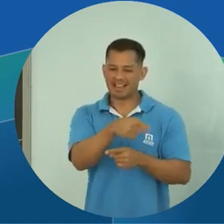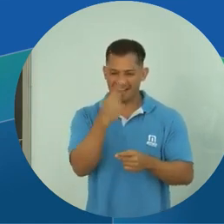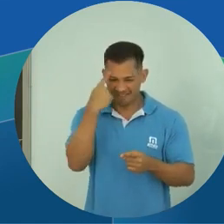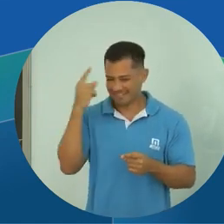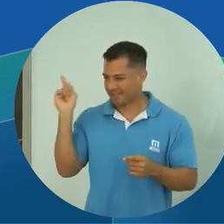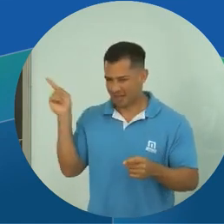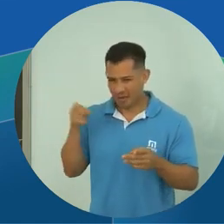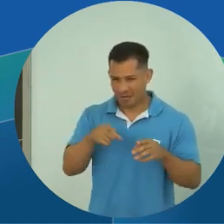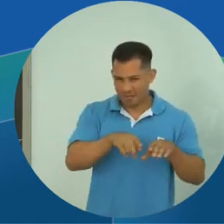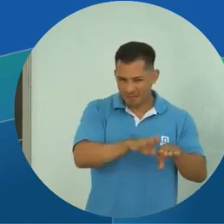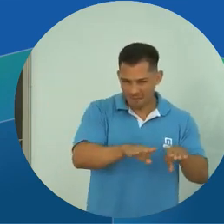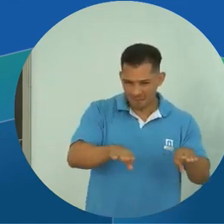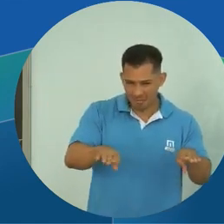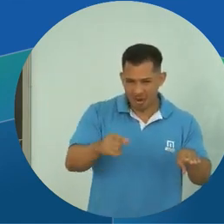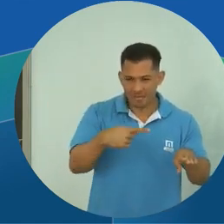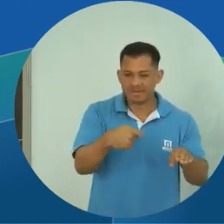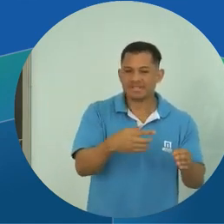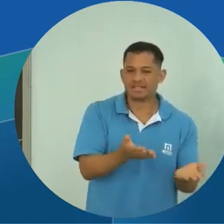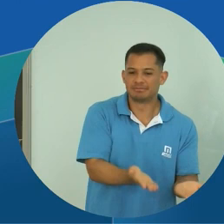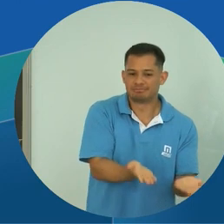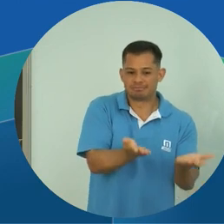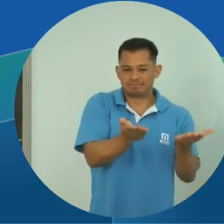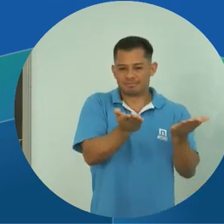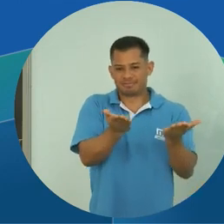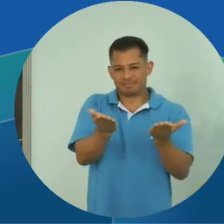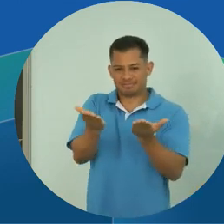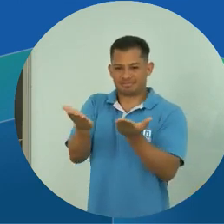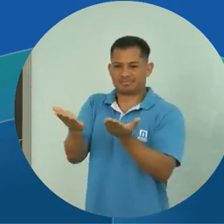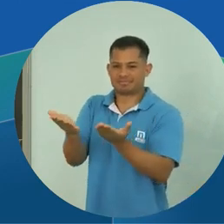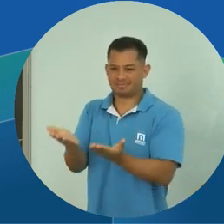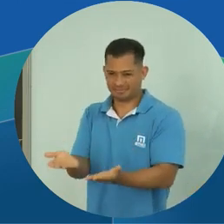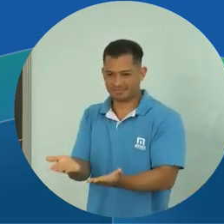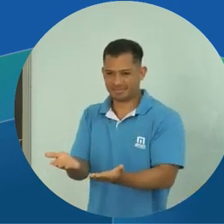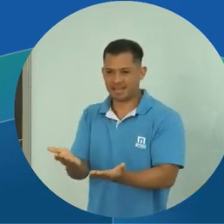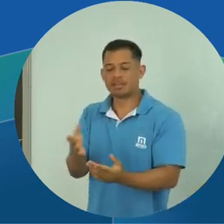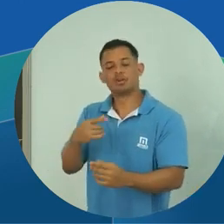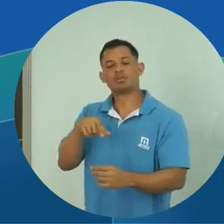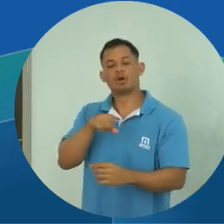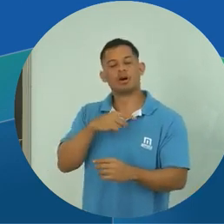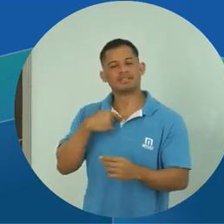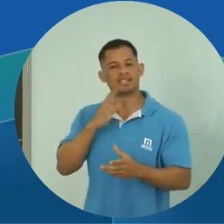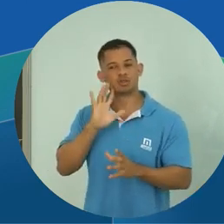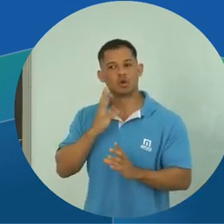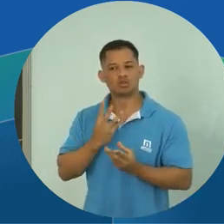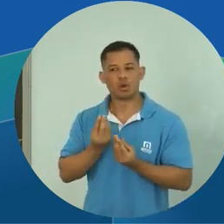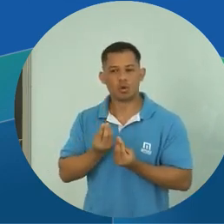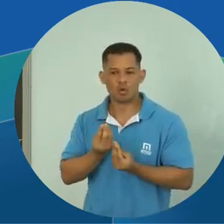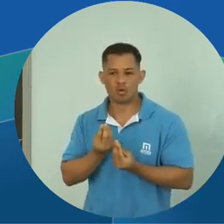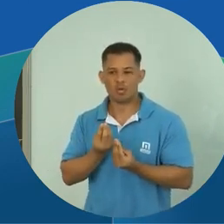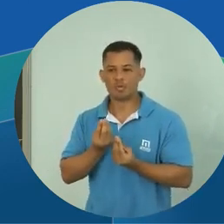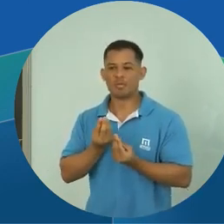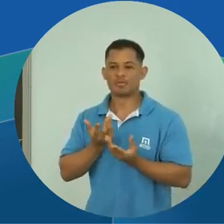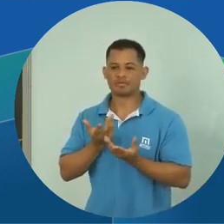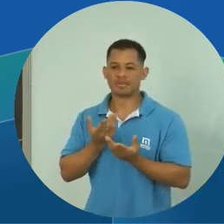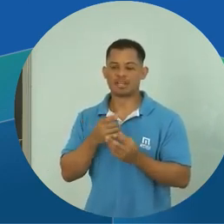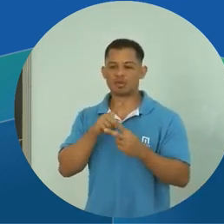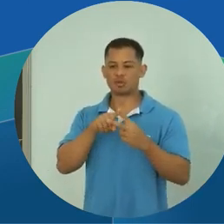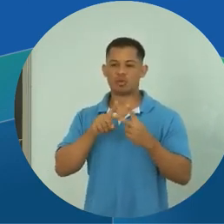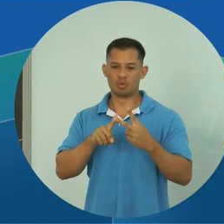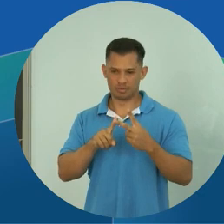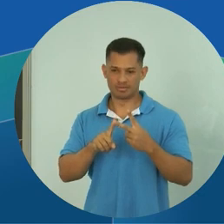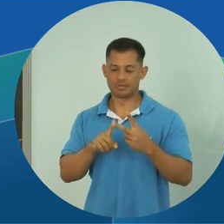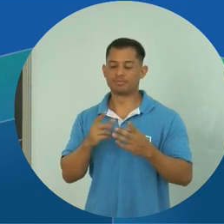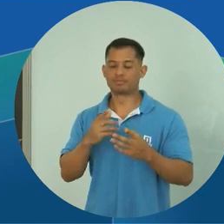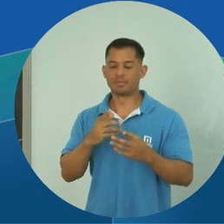Então, a gente se deparou com duas soluções. A concepção da obra